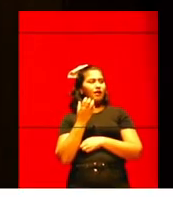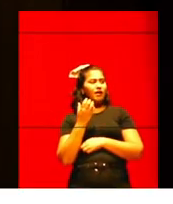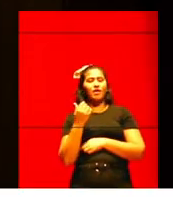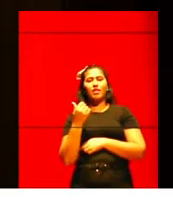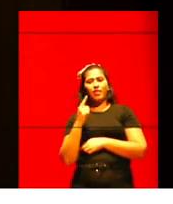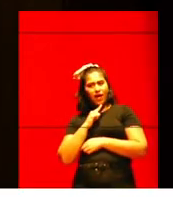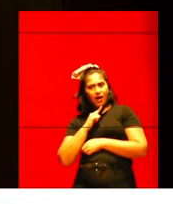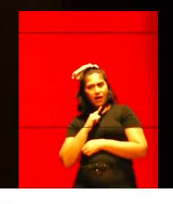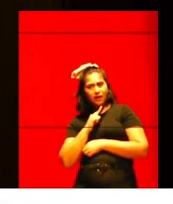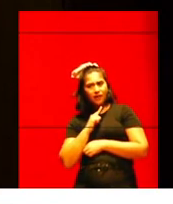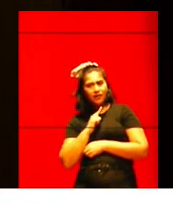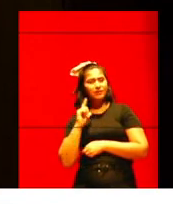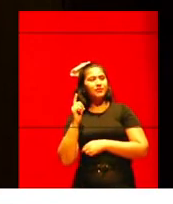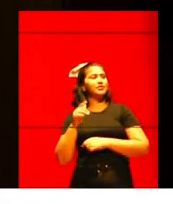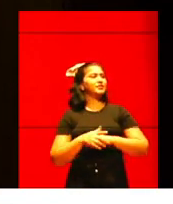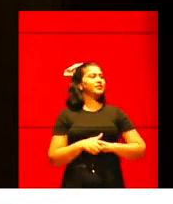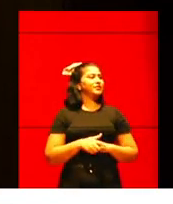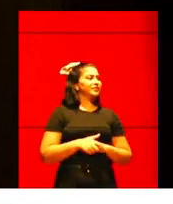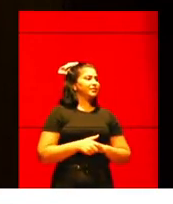Vocês querem?